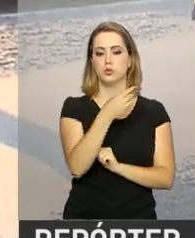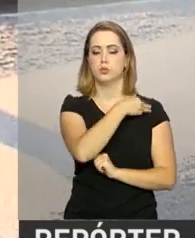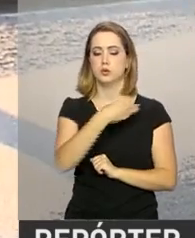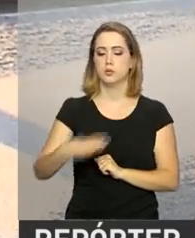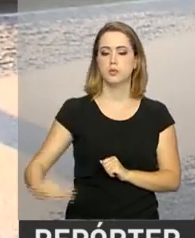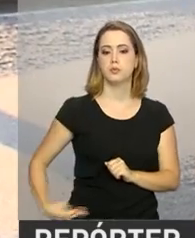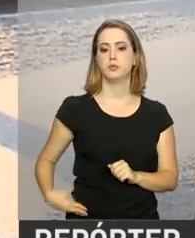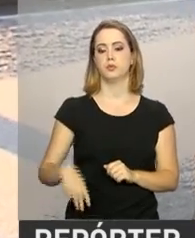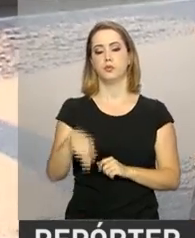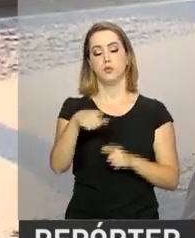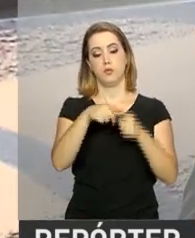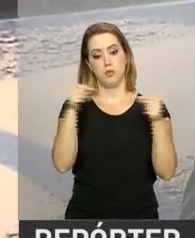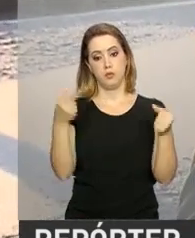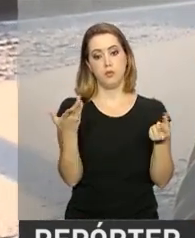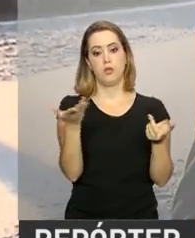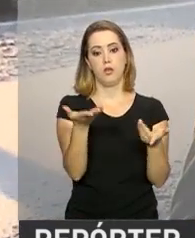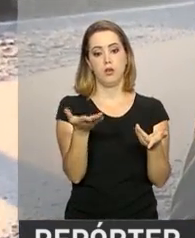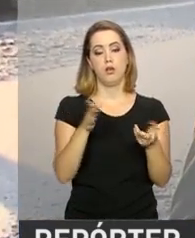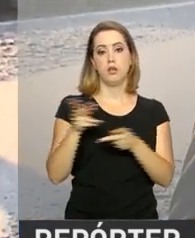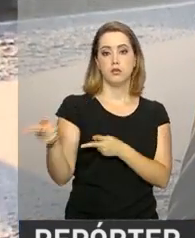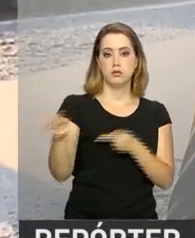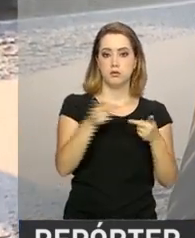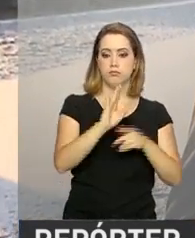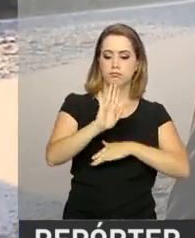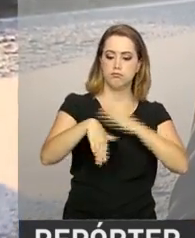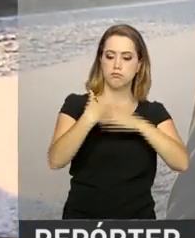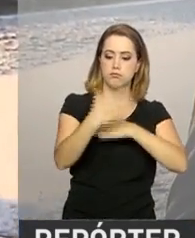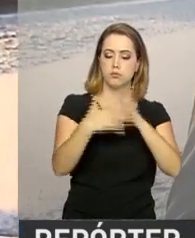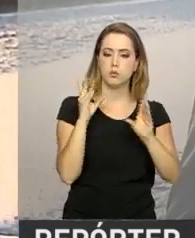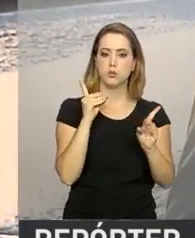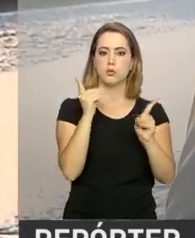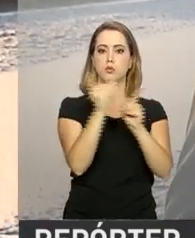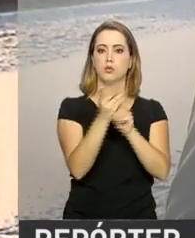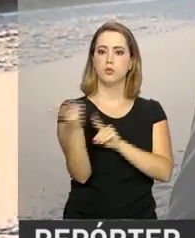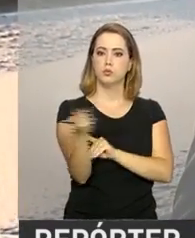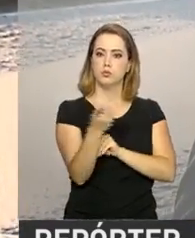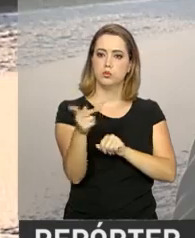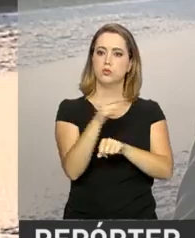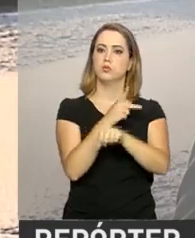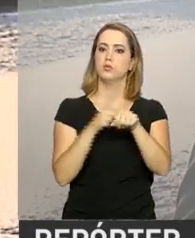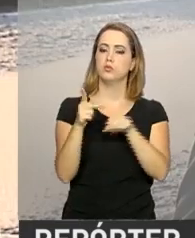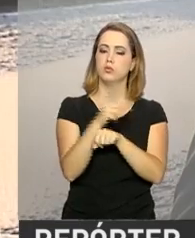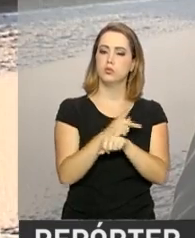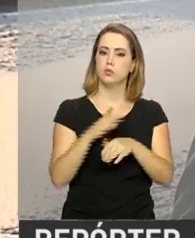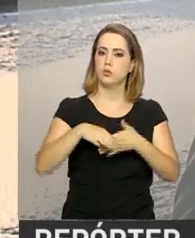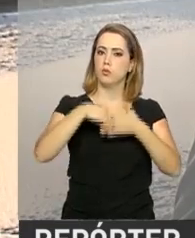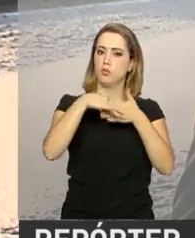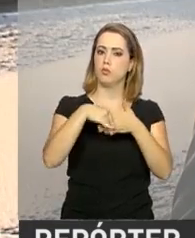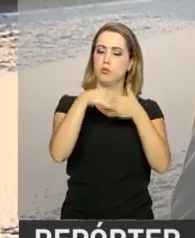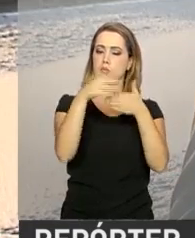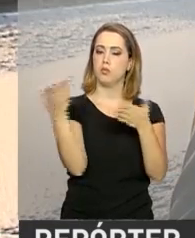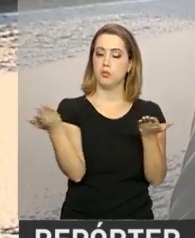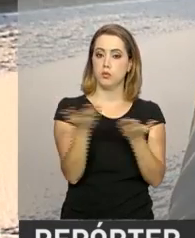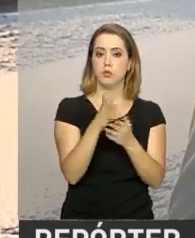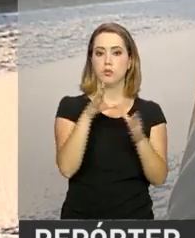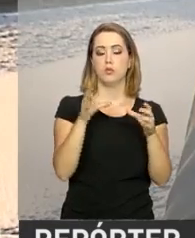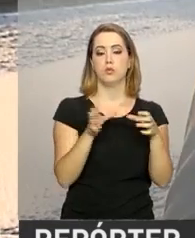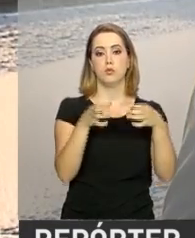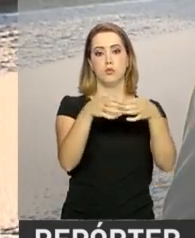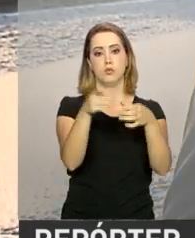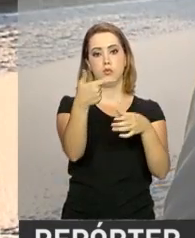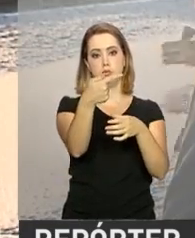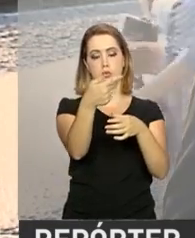shinzu a visita dá seguimento ao recente encontro bilateral entre os dois líderes à margem da Cúpula do